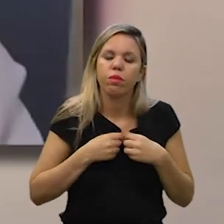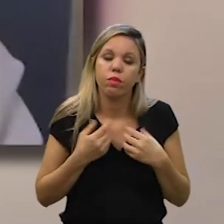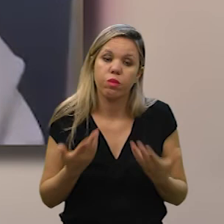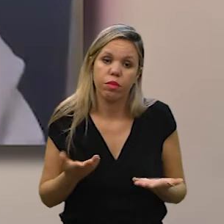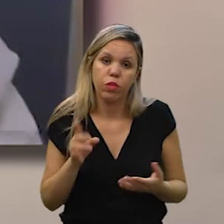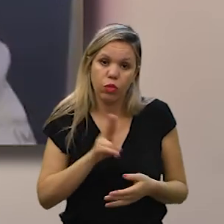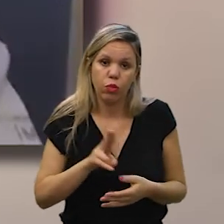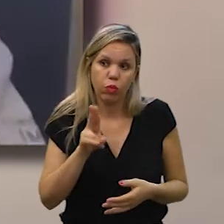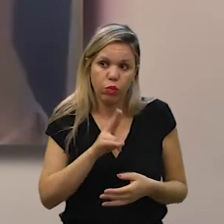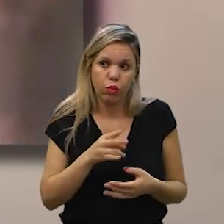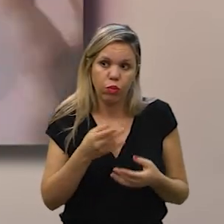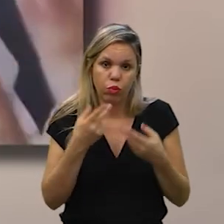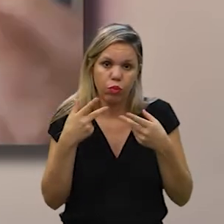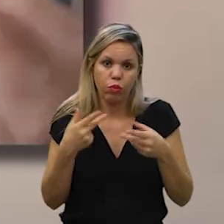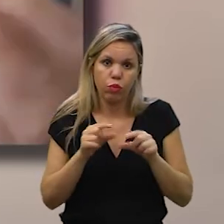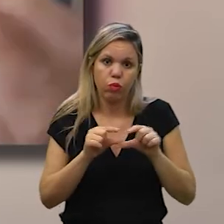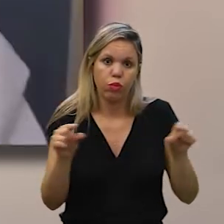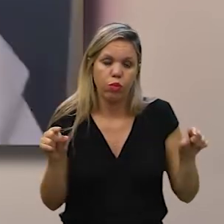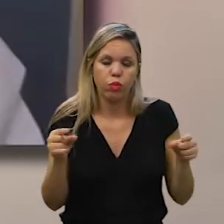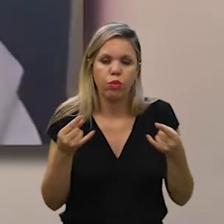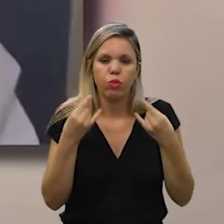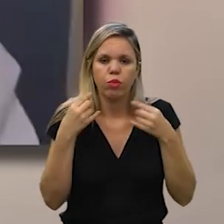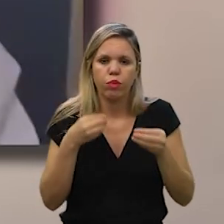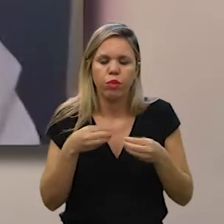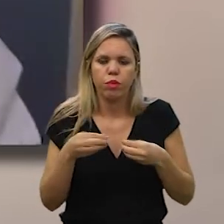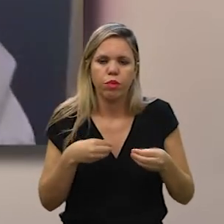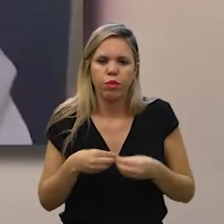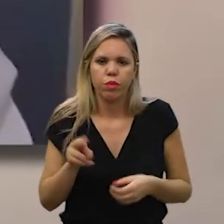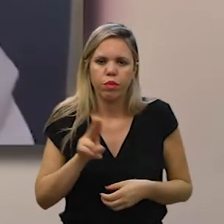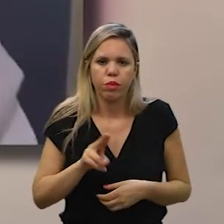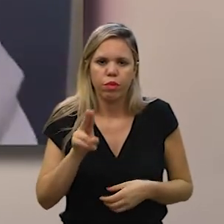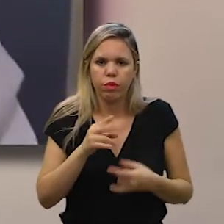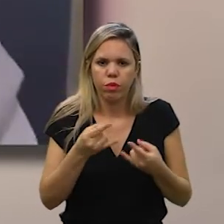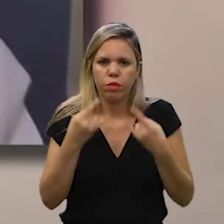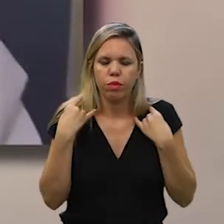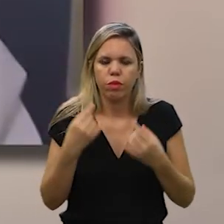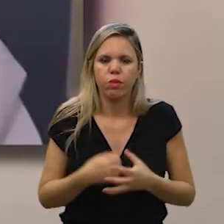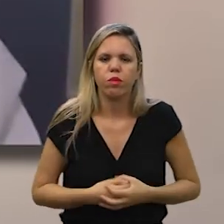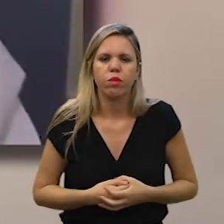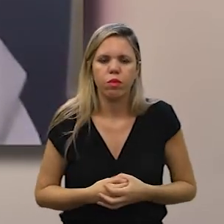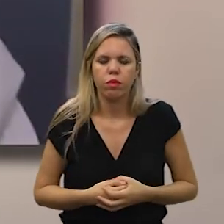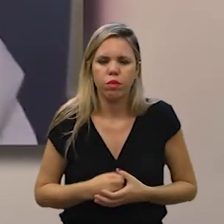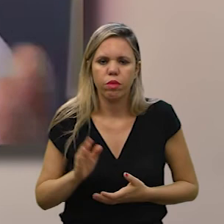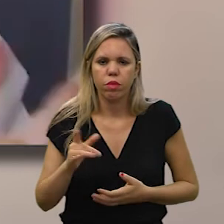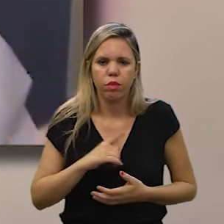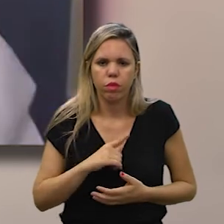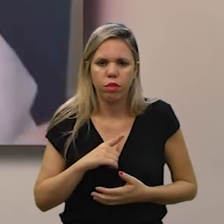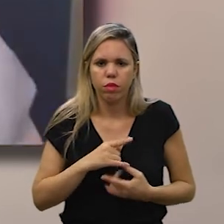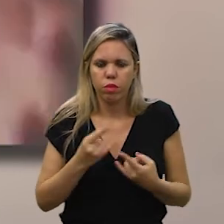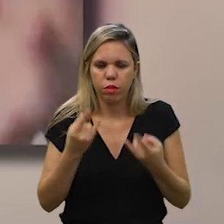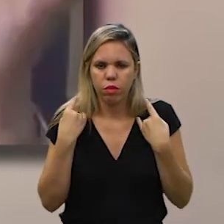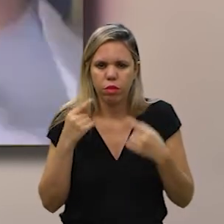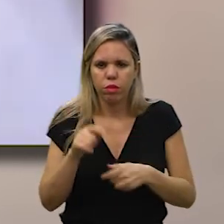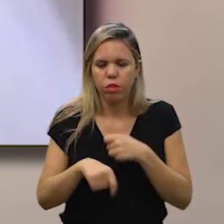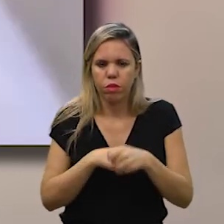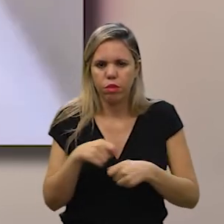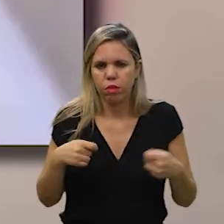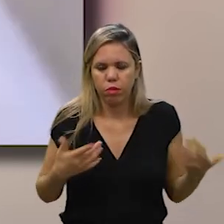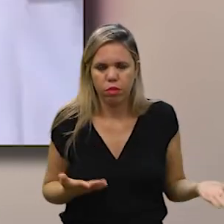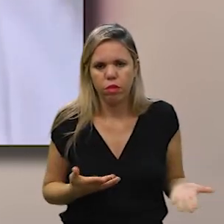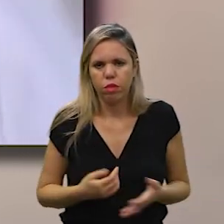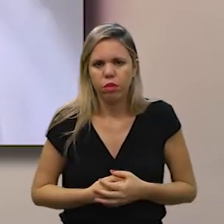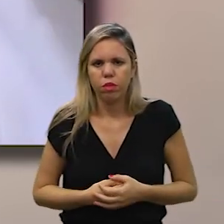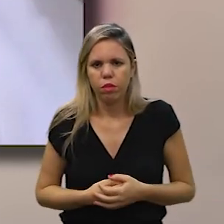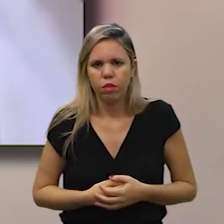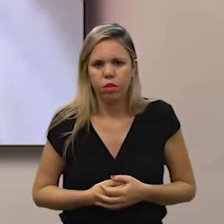né? Usa uma tira de pano. E ela usa máscara, já tem máscaras, né, de amarrar,